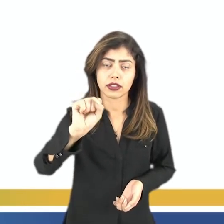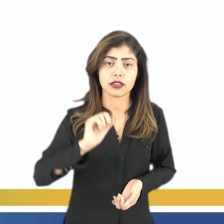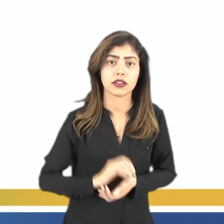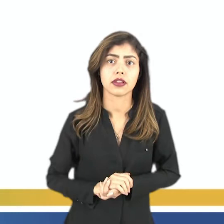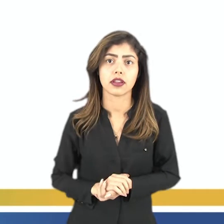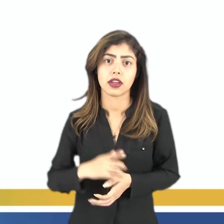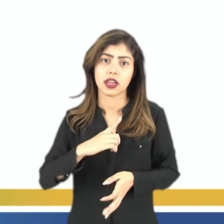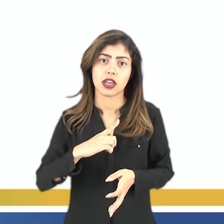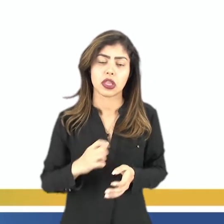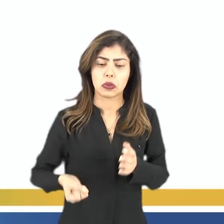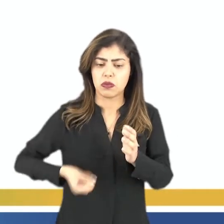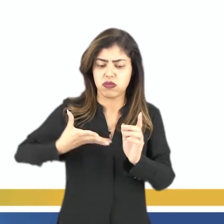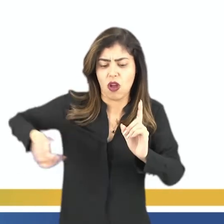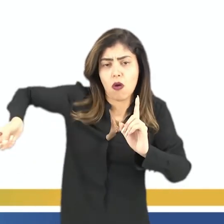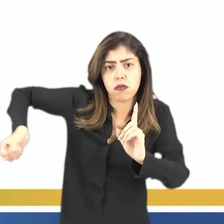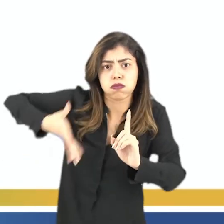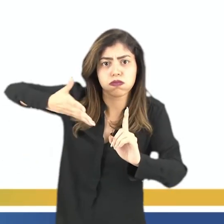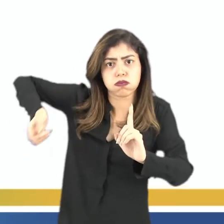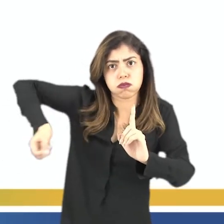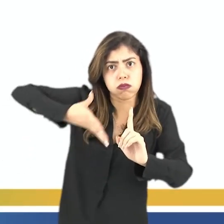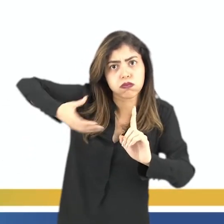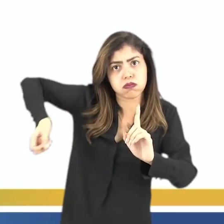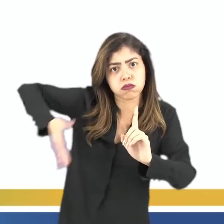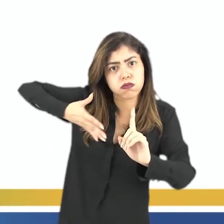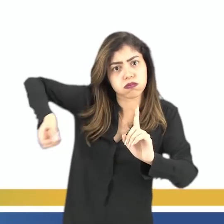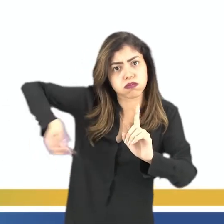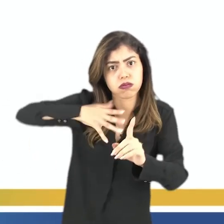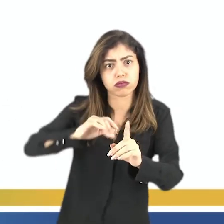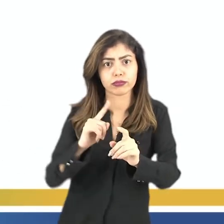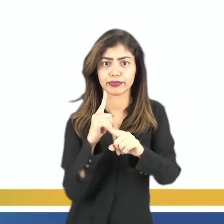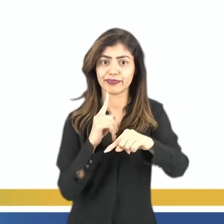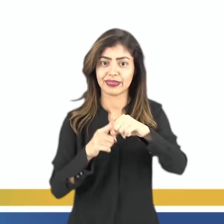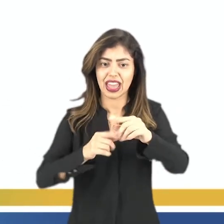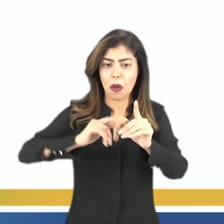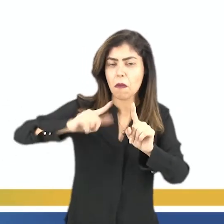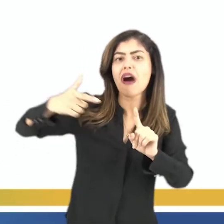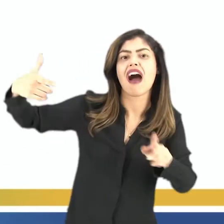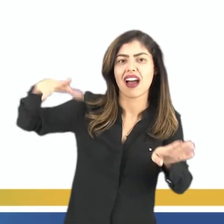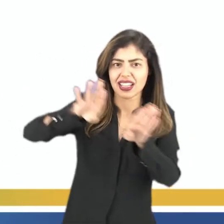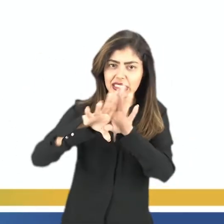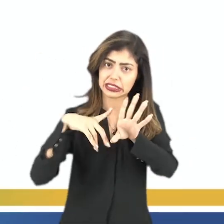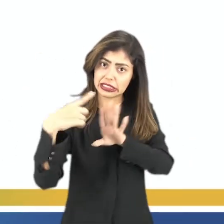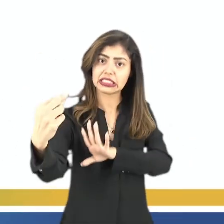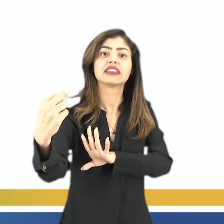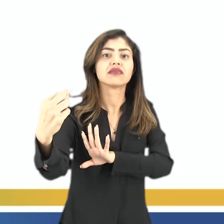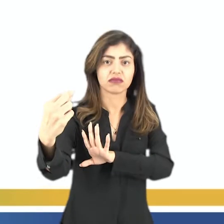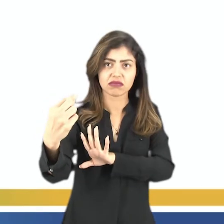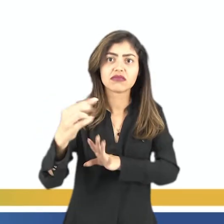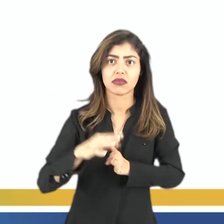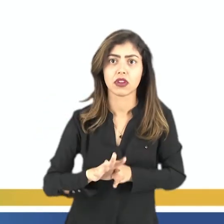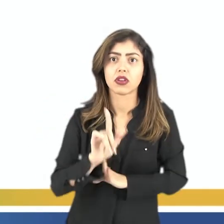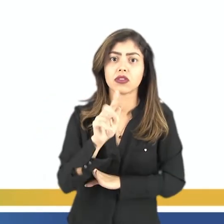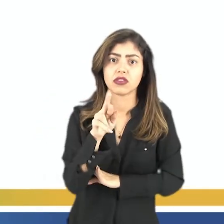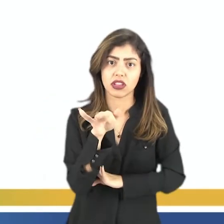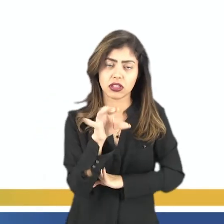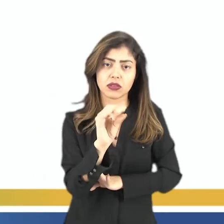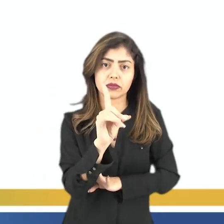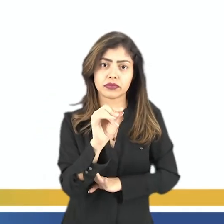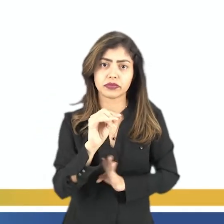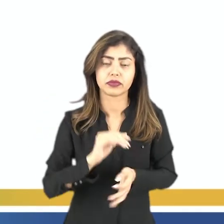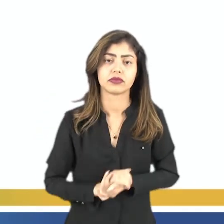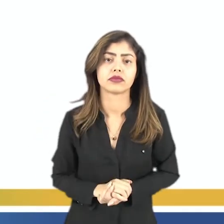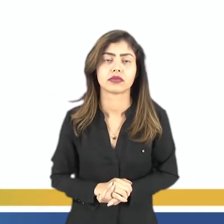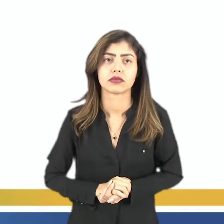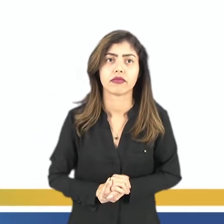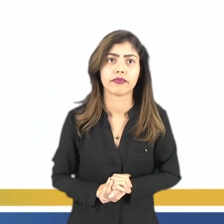ter um excesso, uma carga elétrica muito grande, muito maior do que o que saiu desse gerador. Então, a